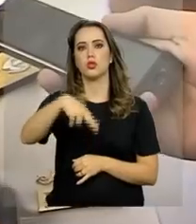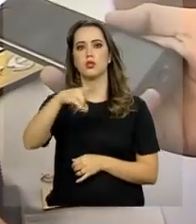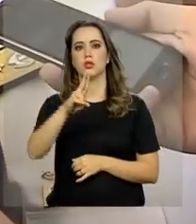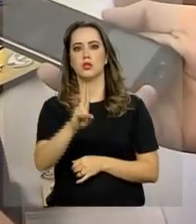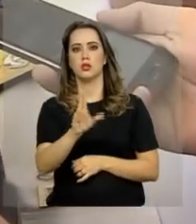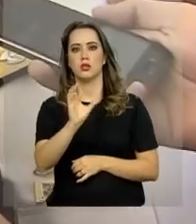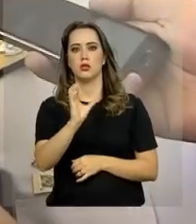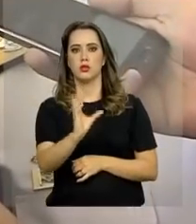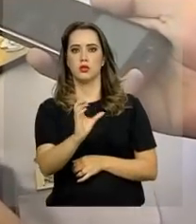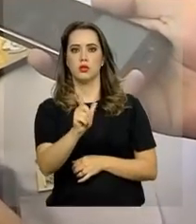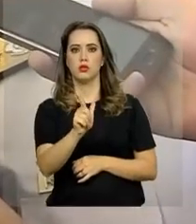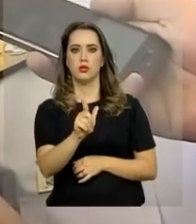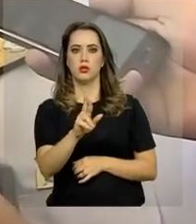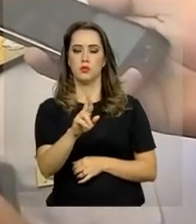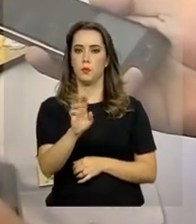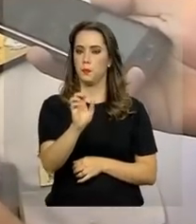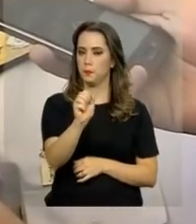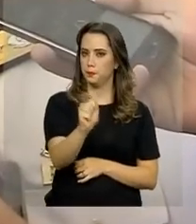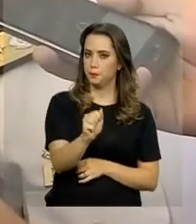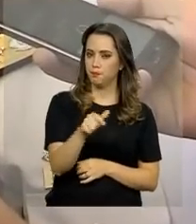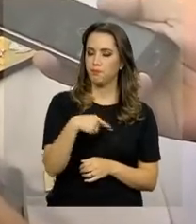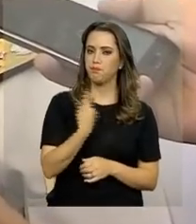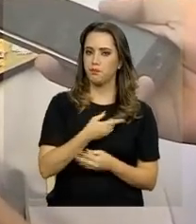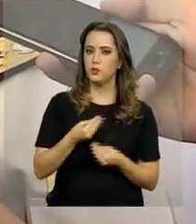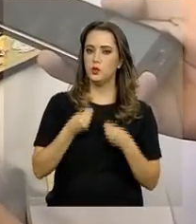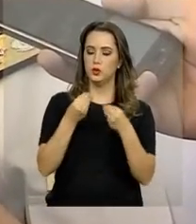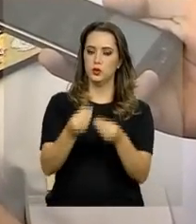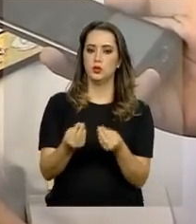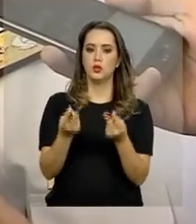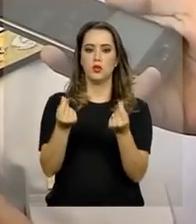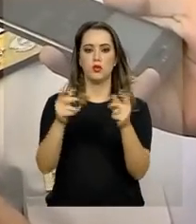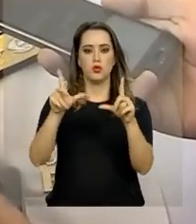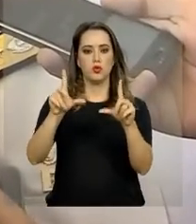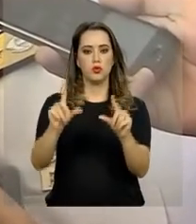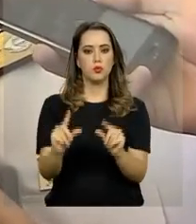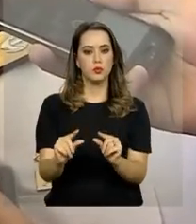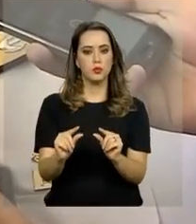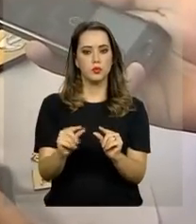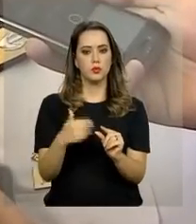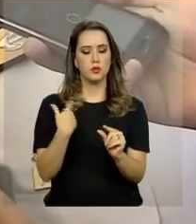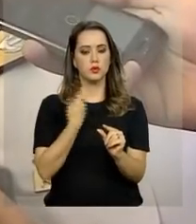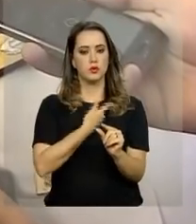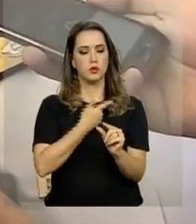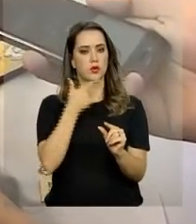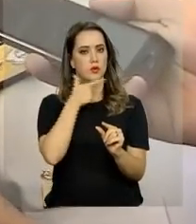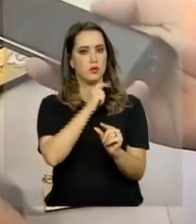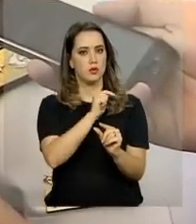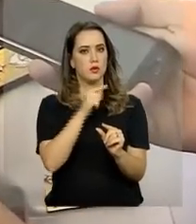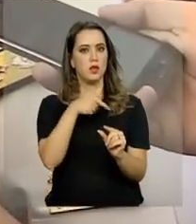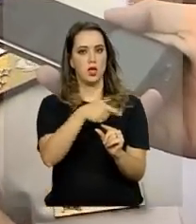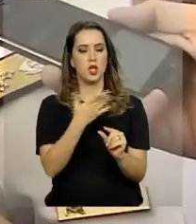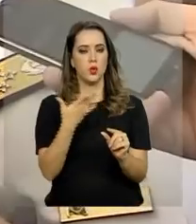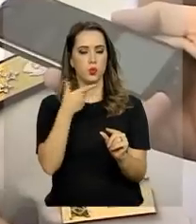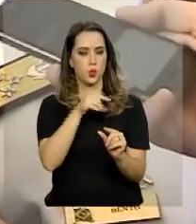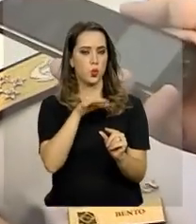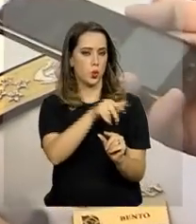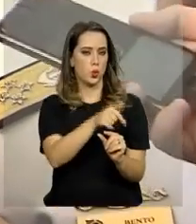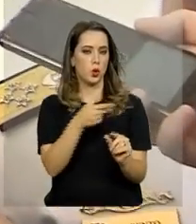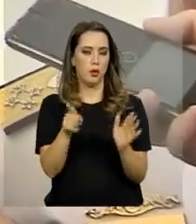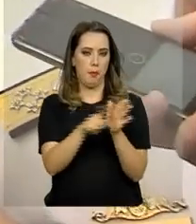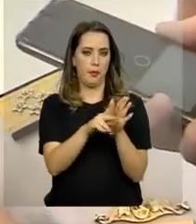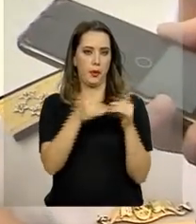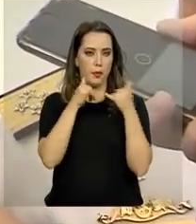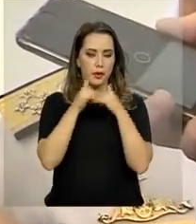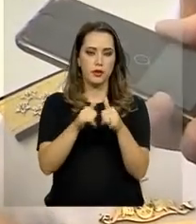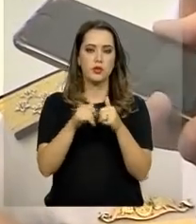ela vai nos proporcionar uma redução de dispêndio do Tesouro Nacional quando atingirmos essa fase. Isso é muito importante